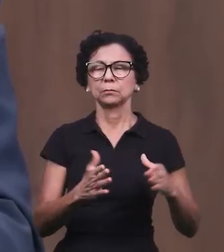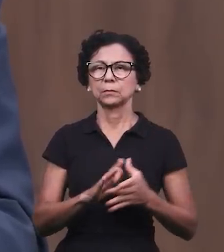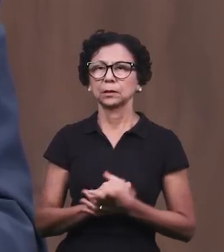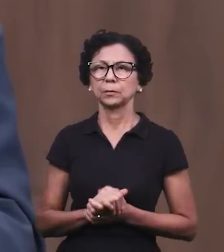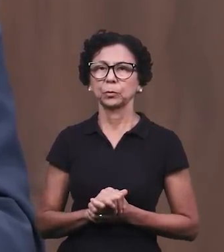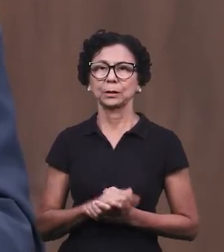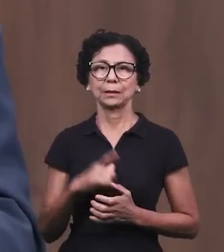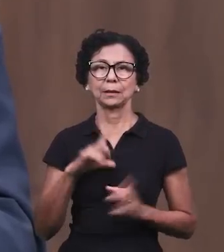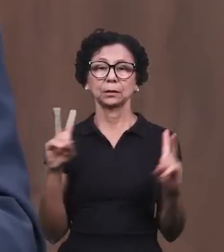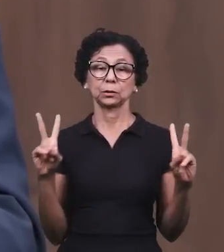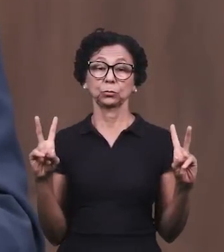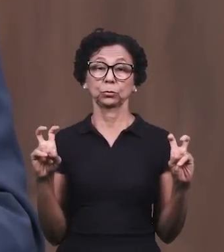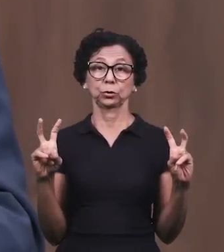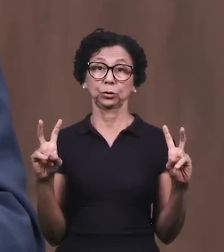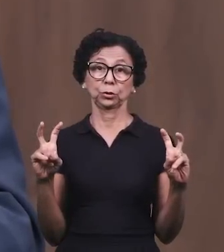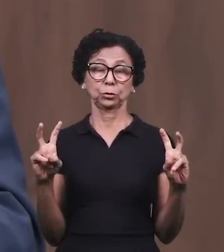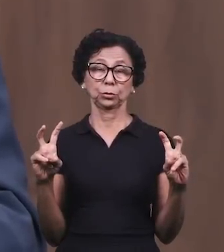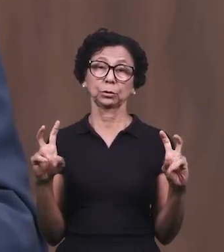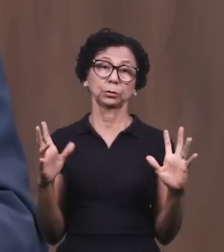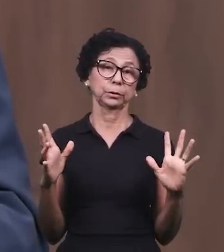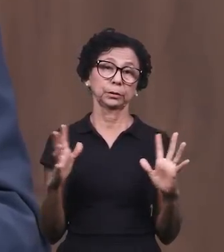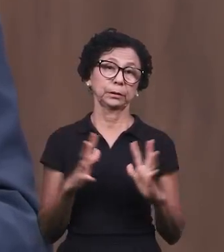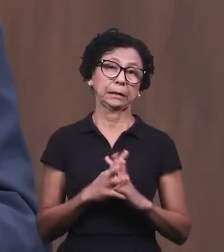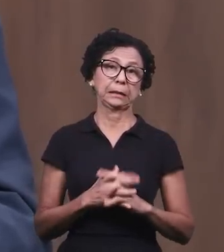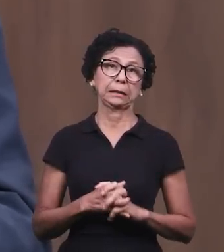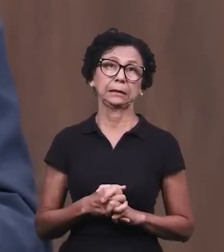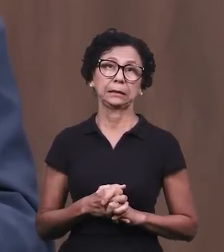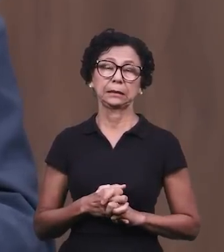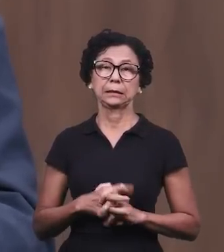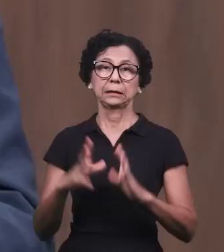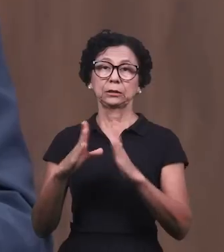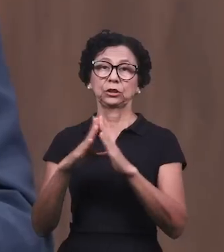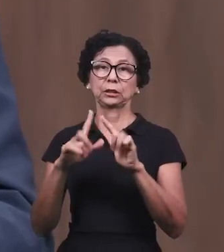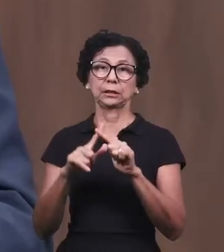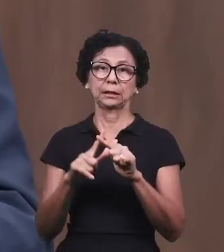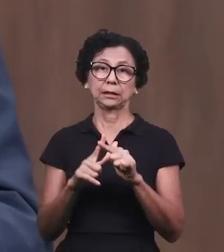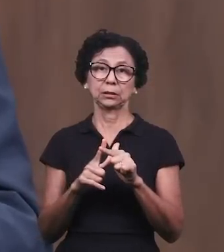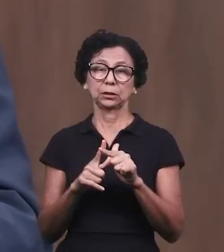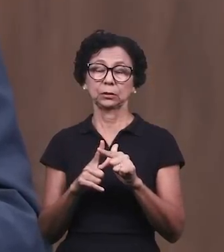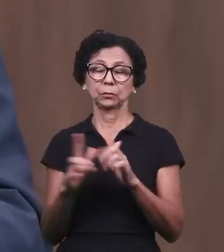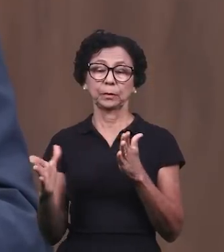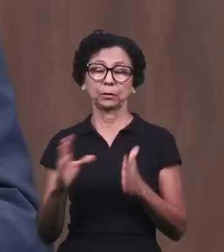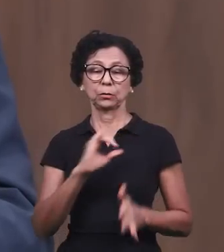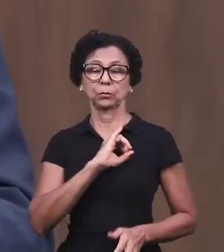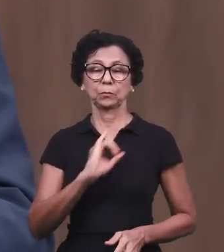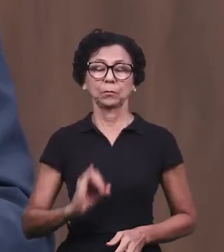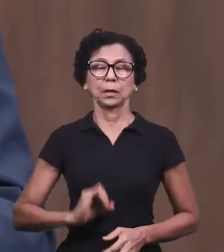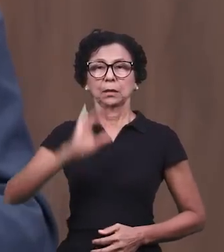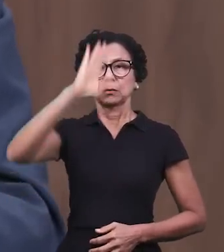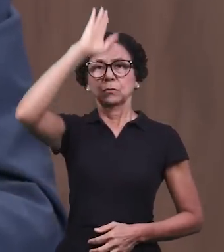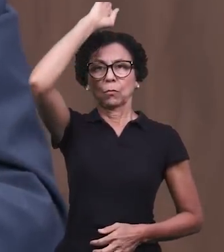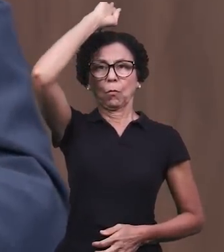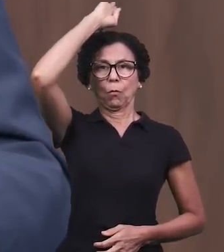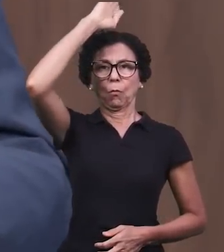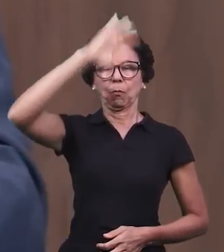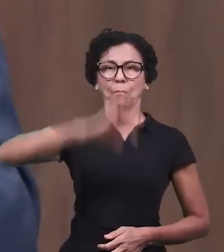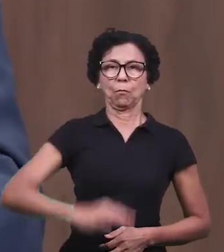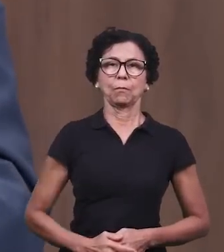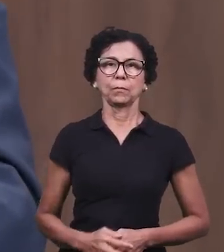uma frase, né? Aí alguma coisa. Não, mas a igreja, citando a igreja como o